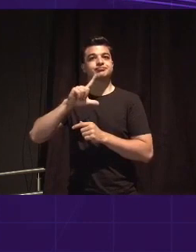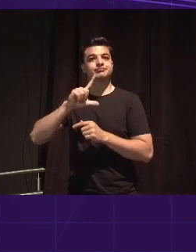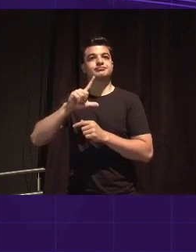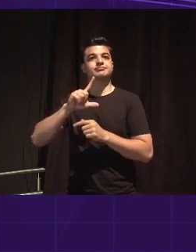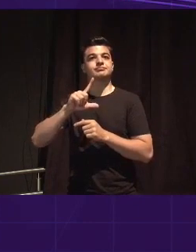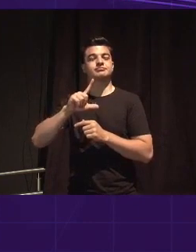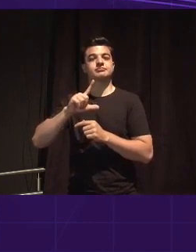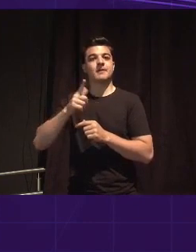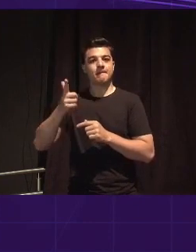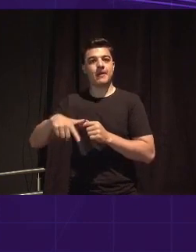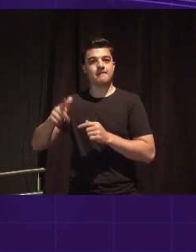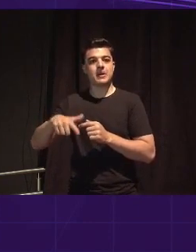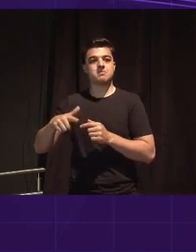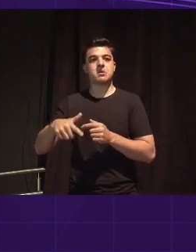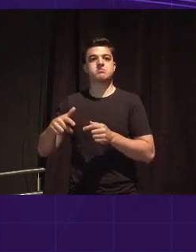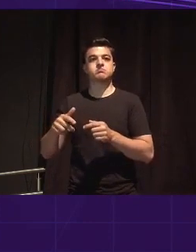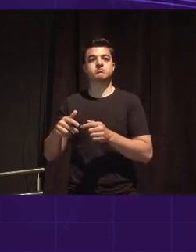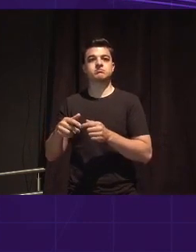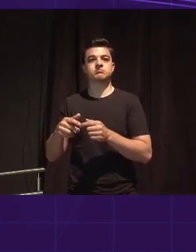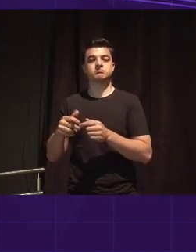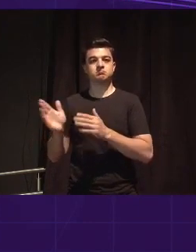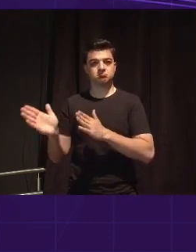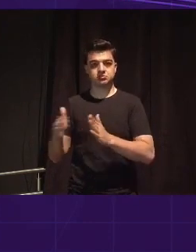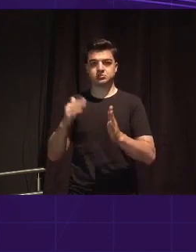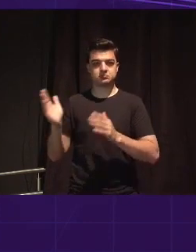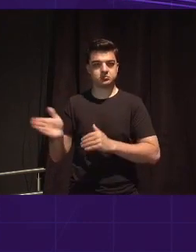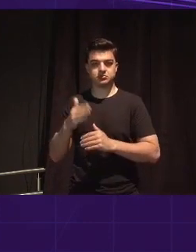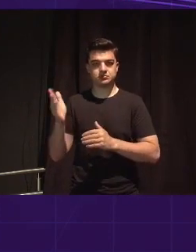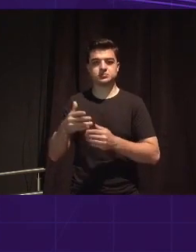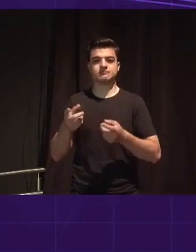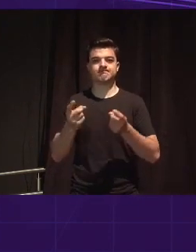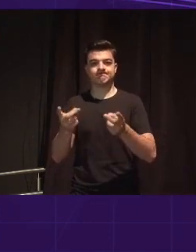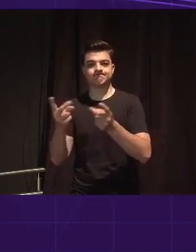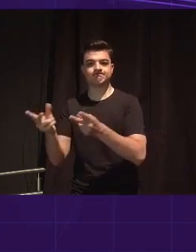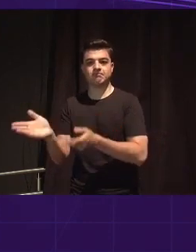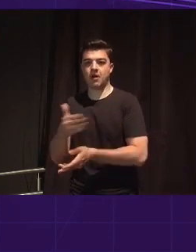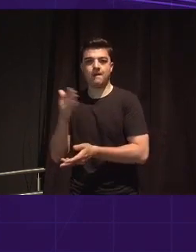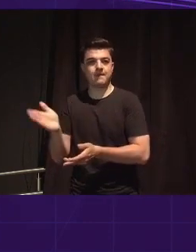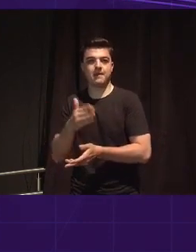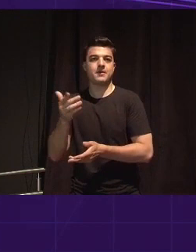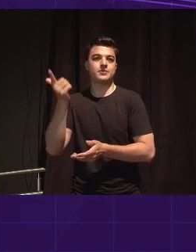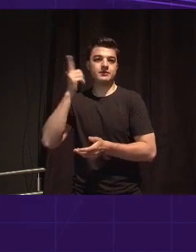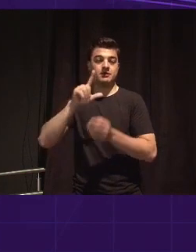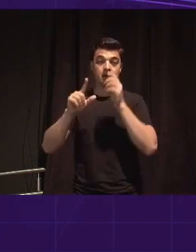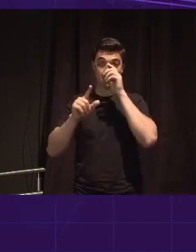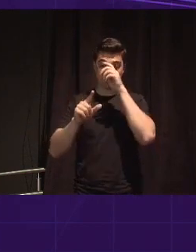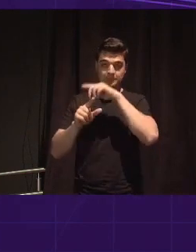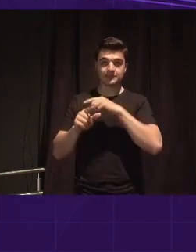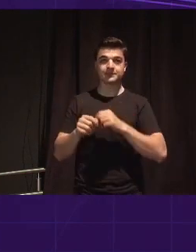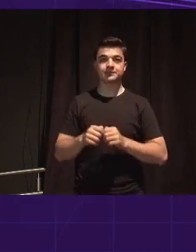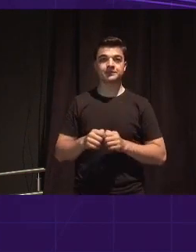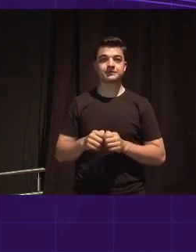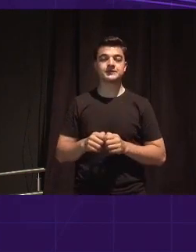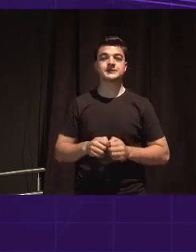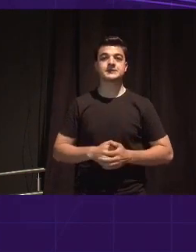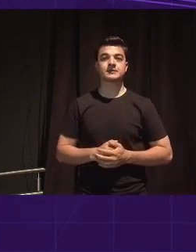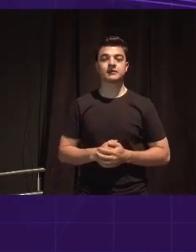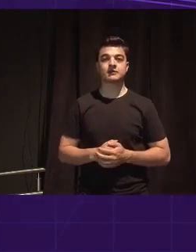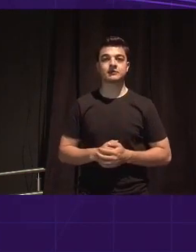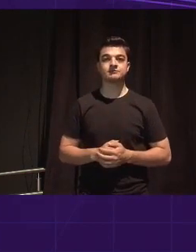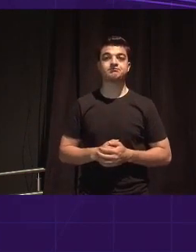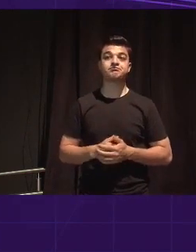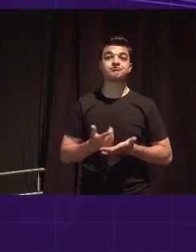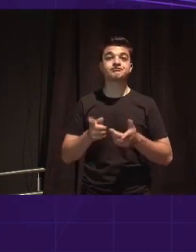entre funções, entre áreas, para poder entregar, para poder definir, para poder fazer um discovery, para poder